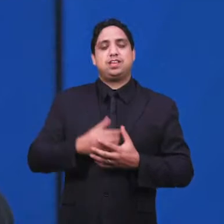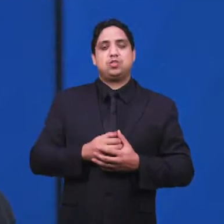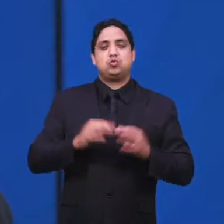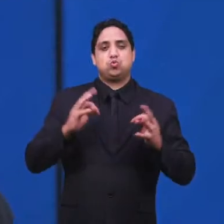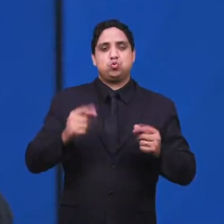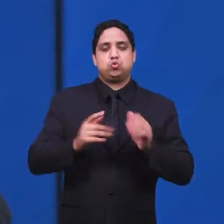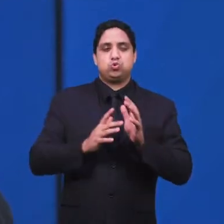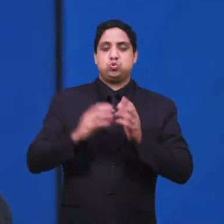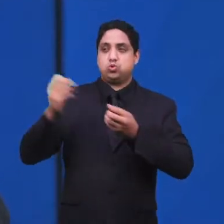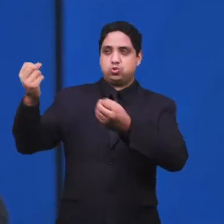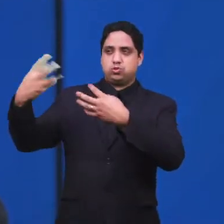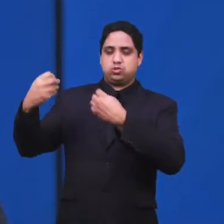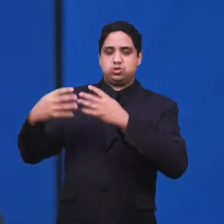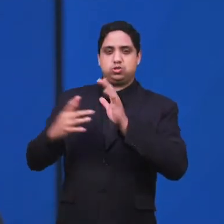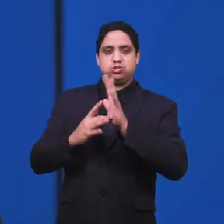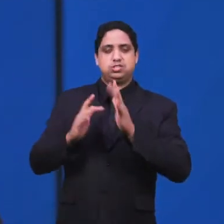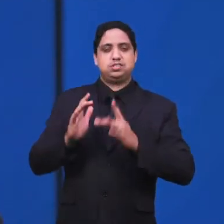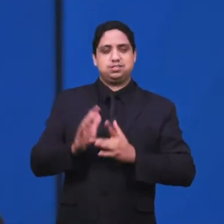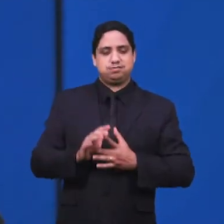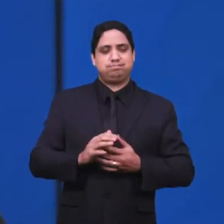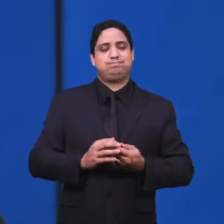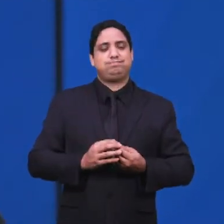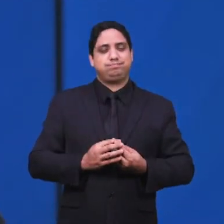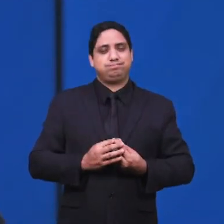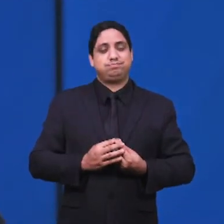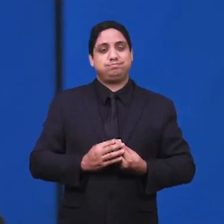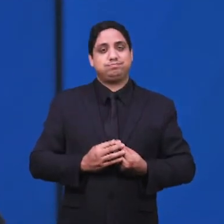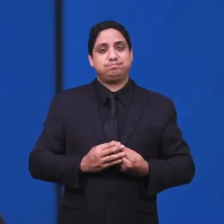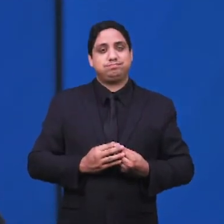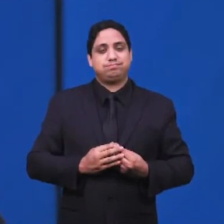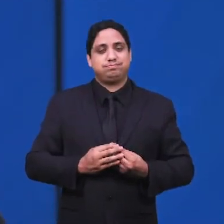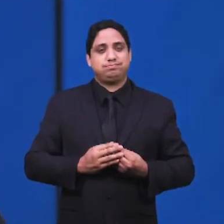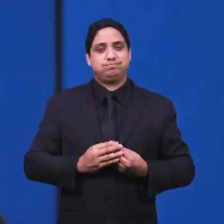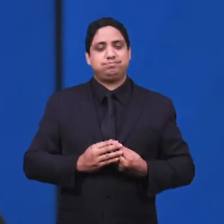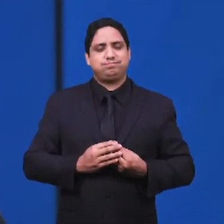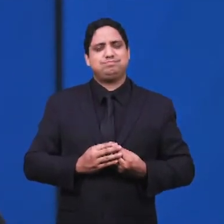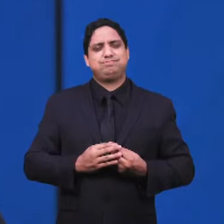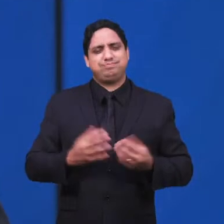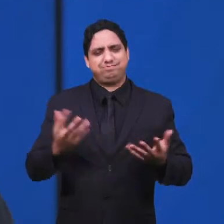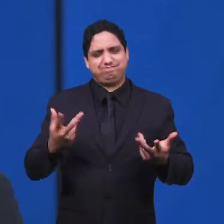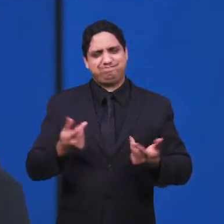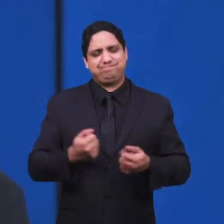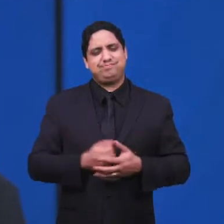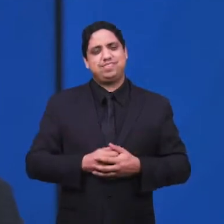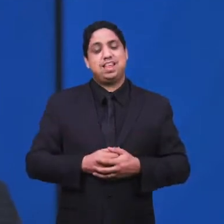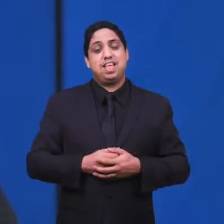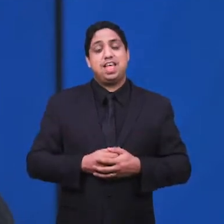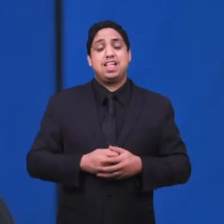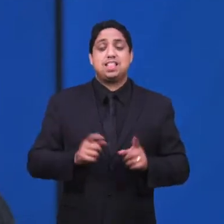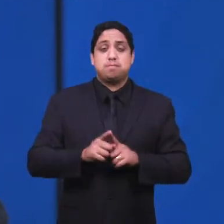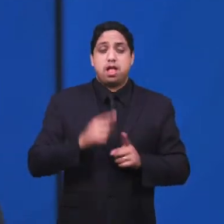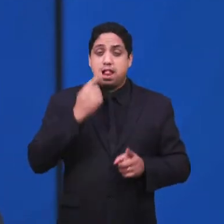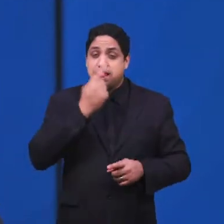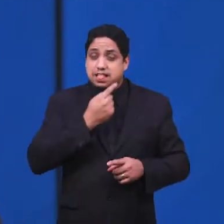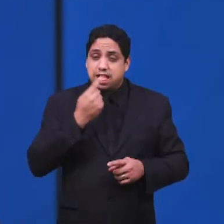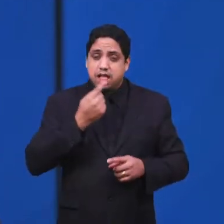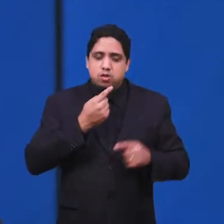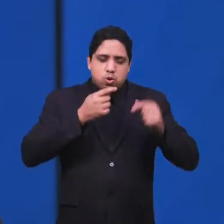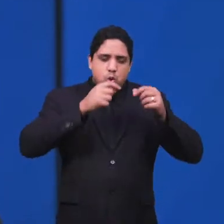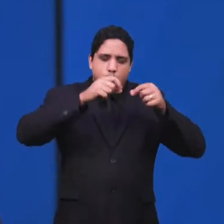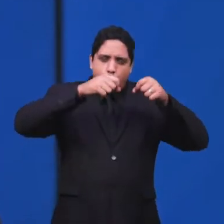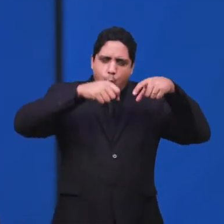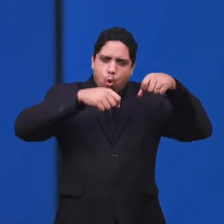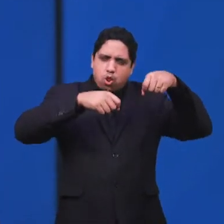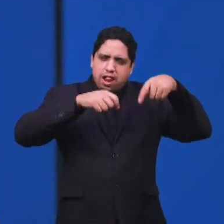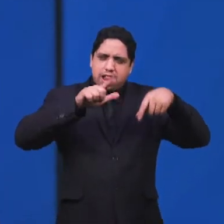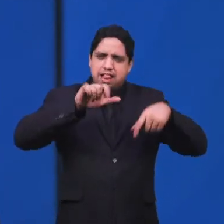tem, dos seus ensinos, das suas parábolas e da sua palavra. Que coisa maravilhosa, né? E os lábios que gotejam lírio. Quando Jesus